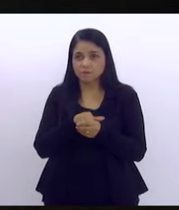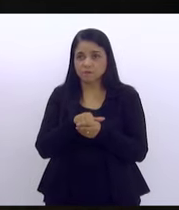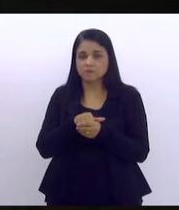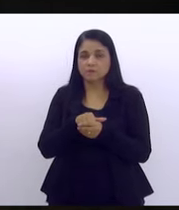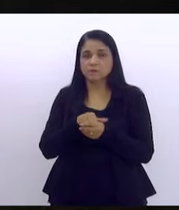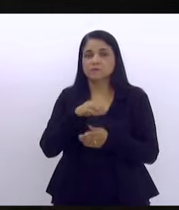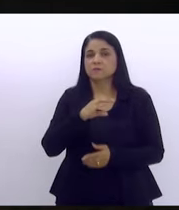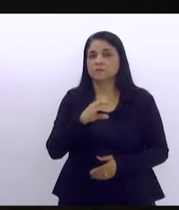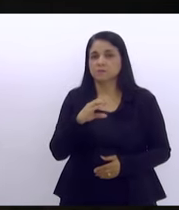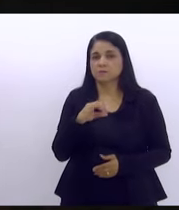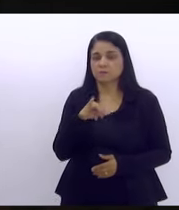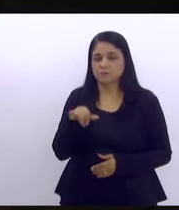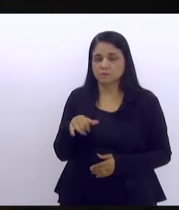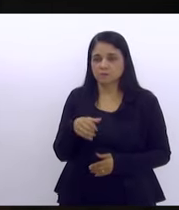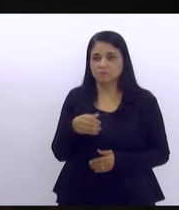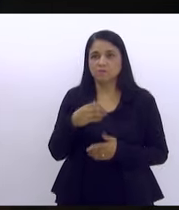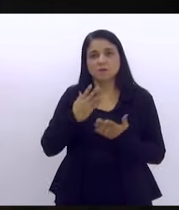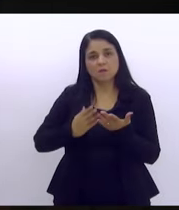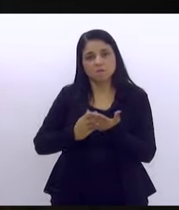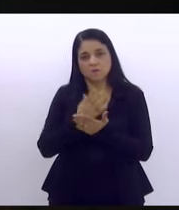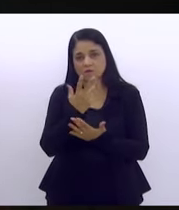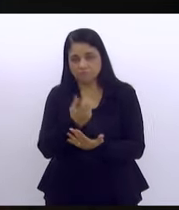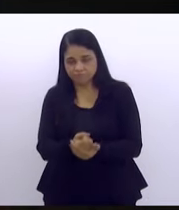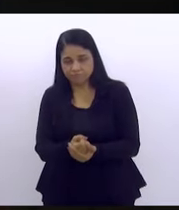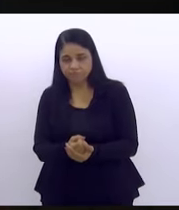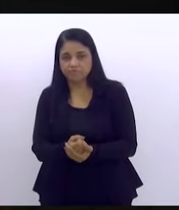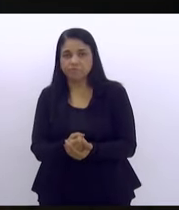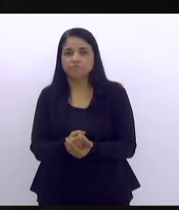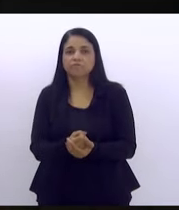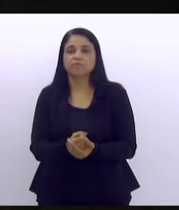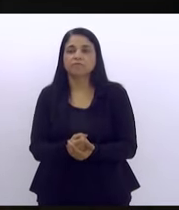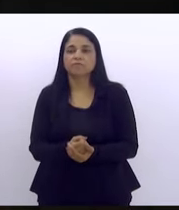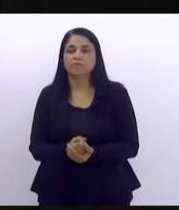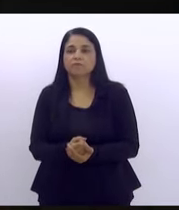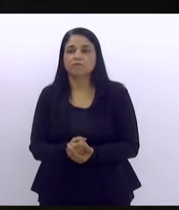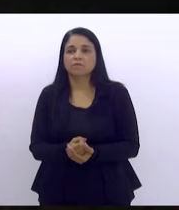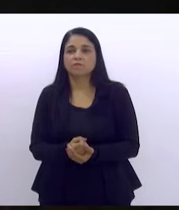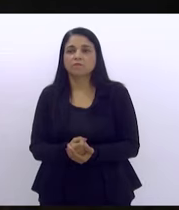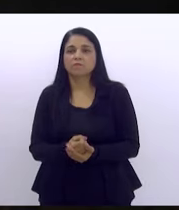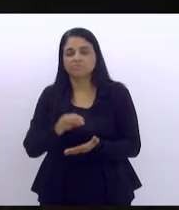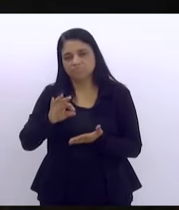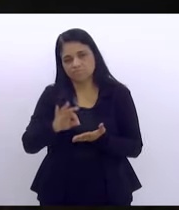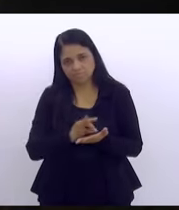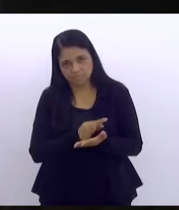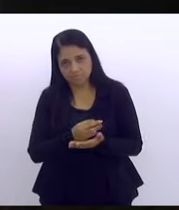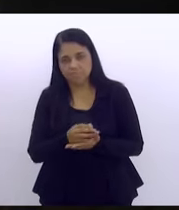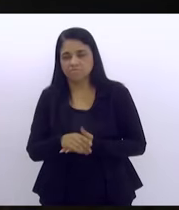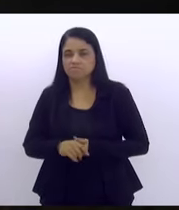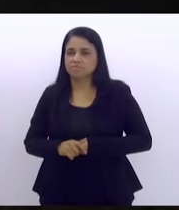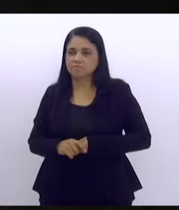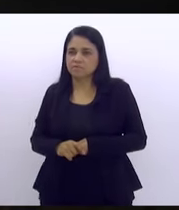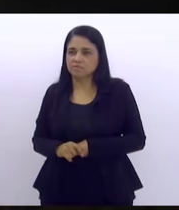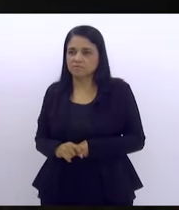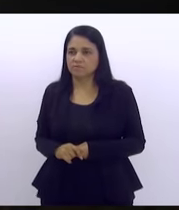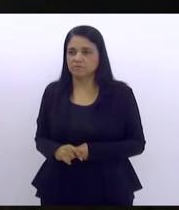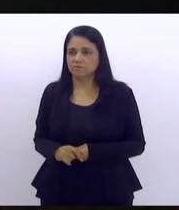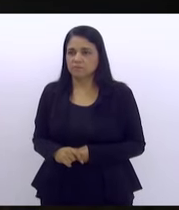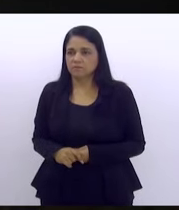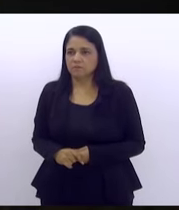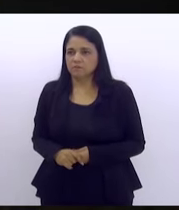da CCJ. Senhores que aprovam, permaneçam como estão. Aprovado. Vai autógrafo.